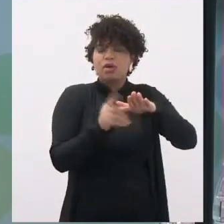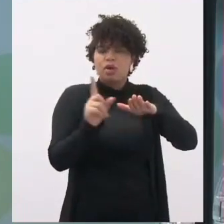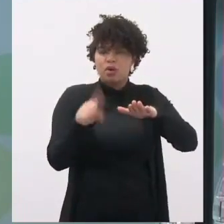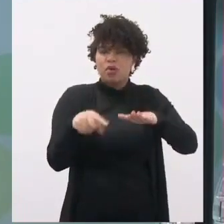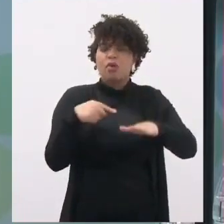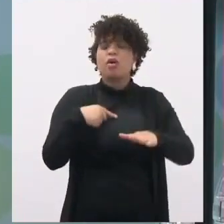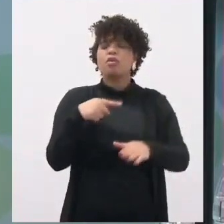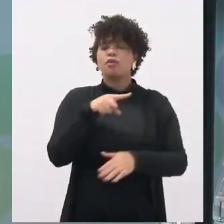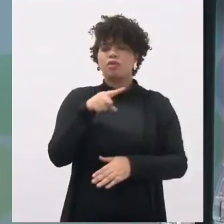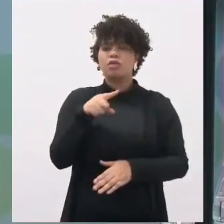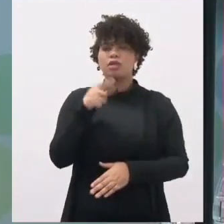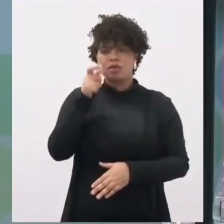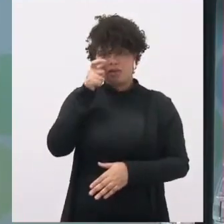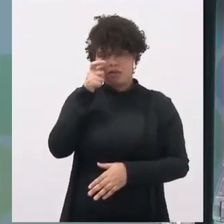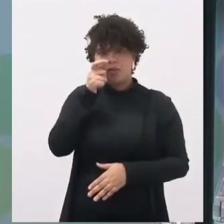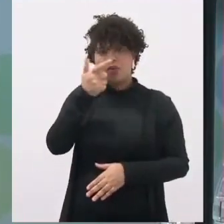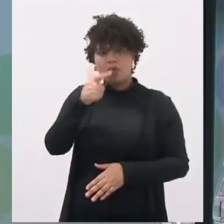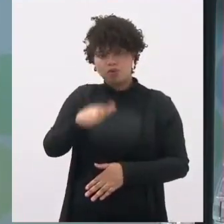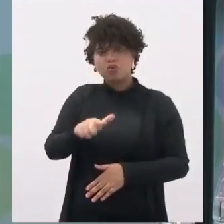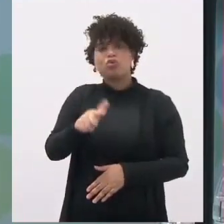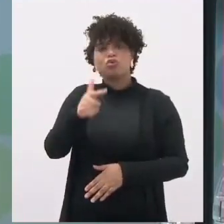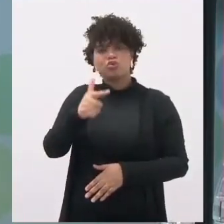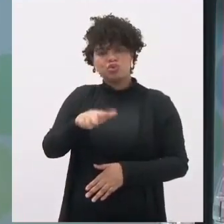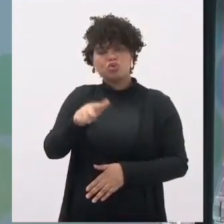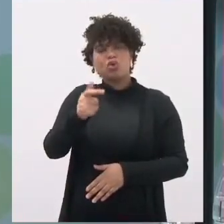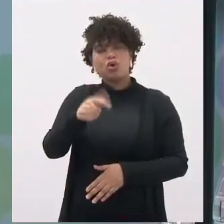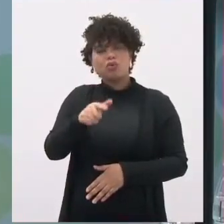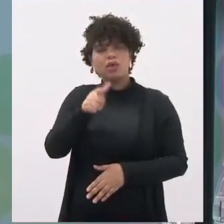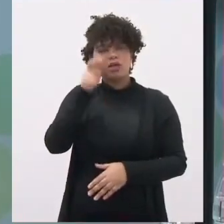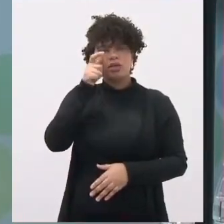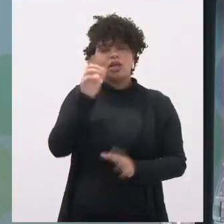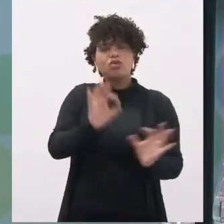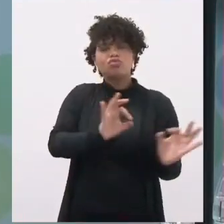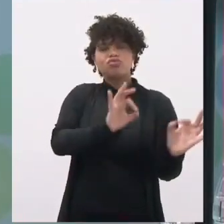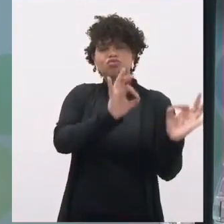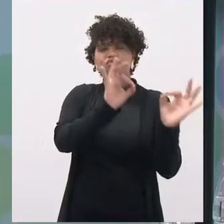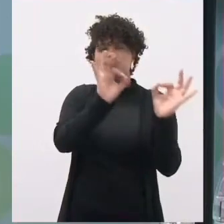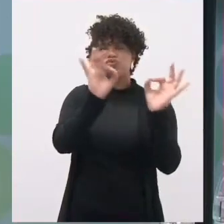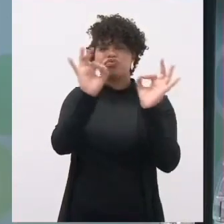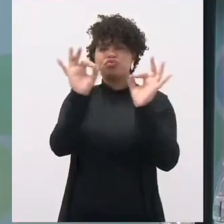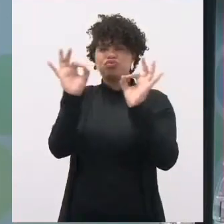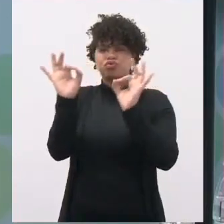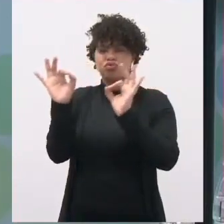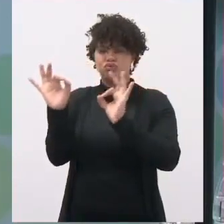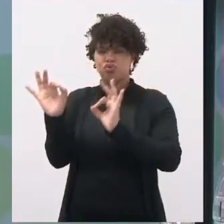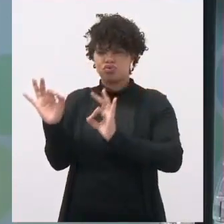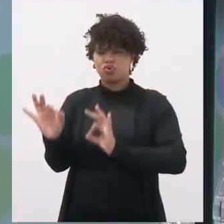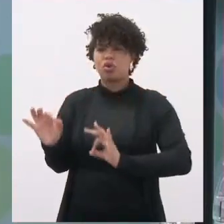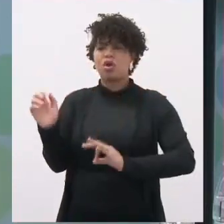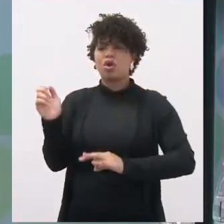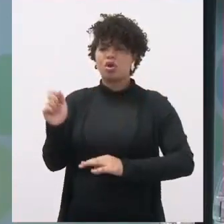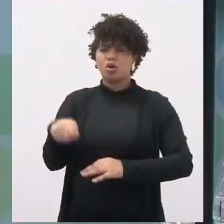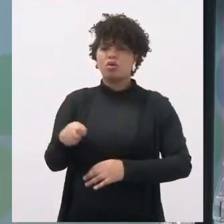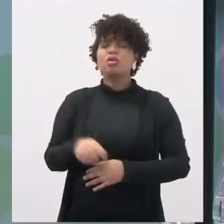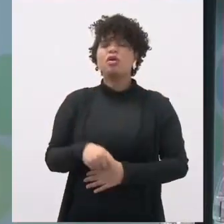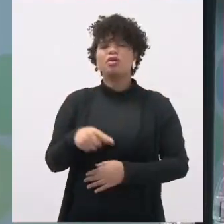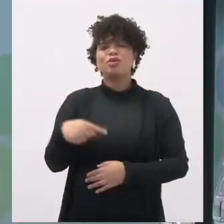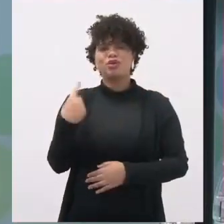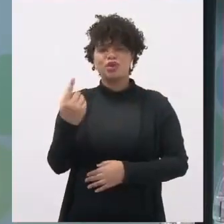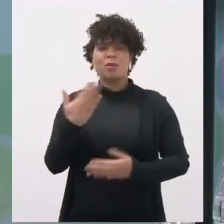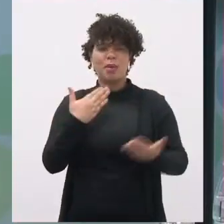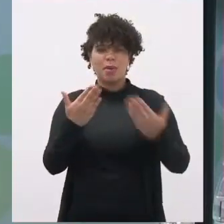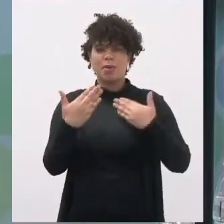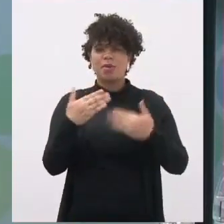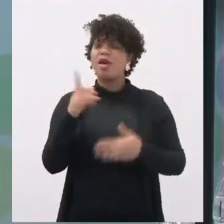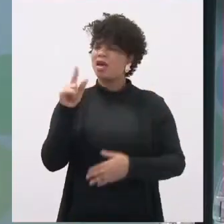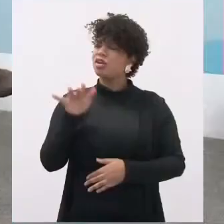vocês podem consultar, podem novamente olhar, né, o que a gente falou, o que a gente discutiu aqui.